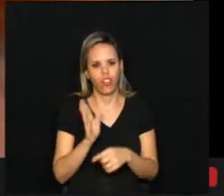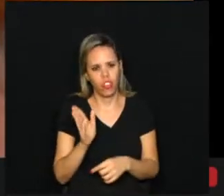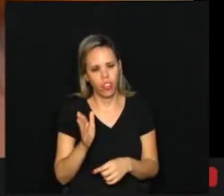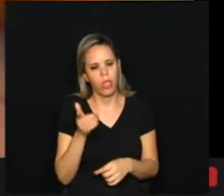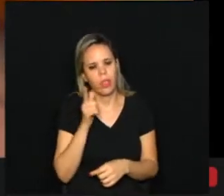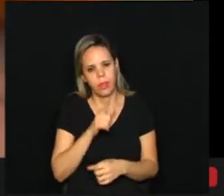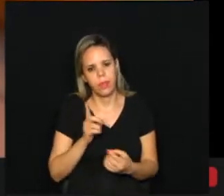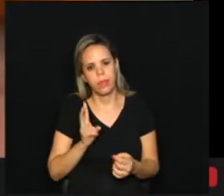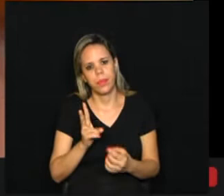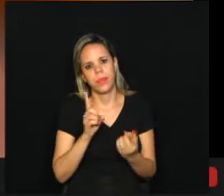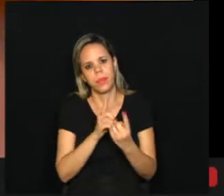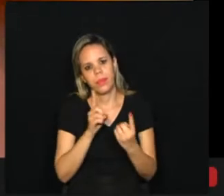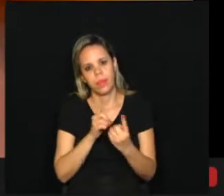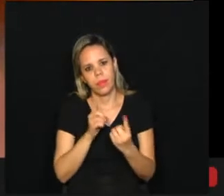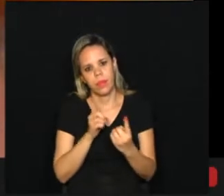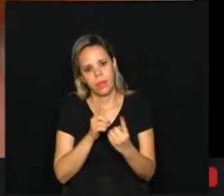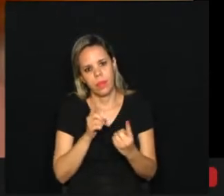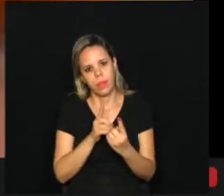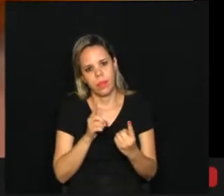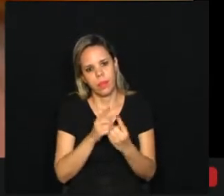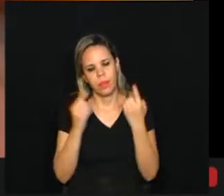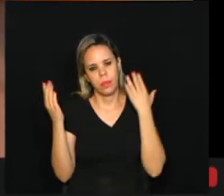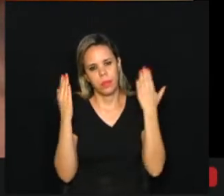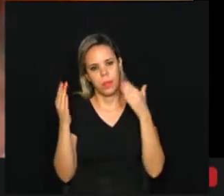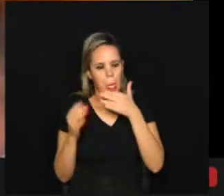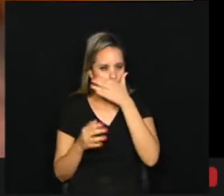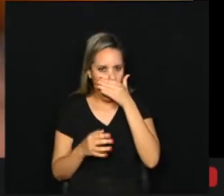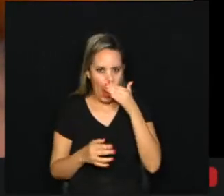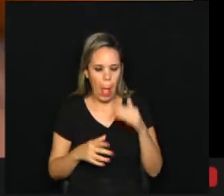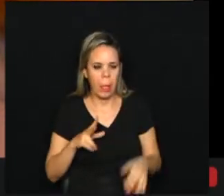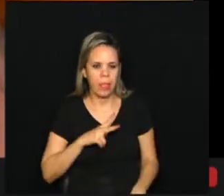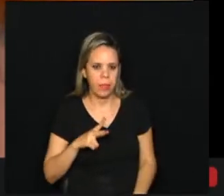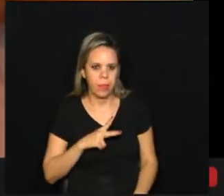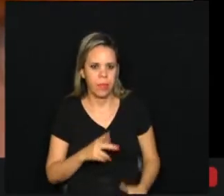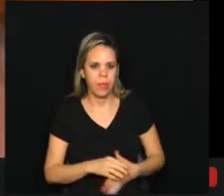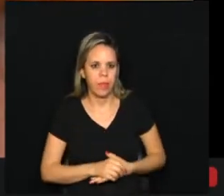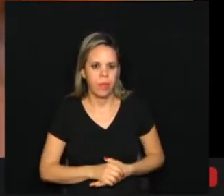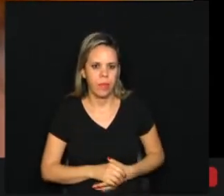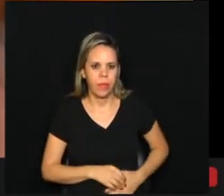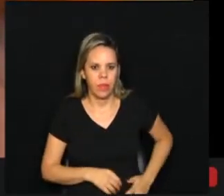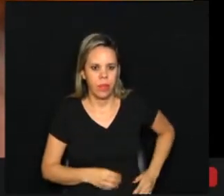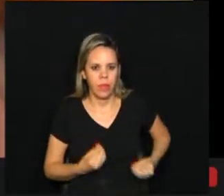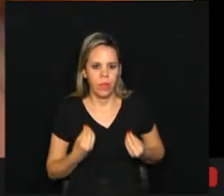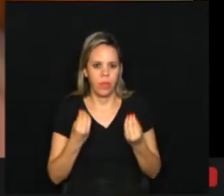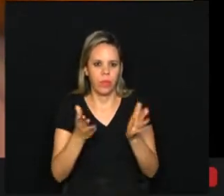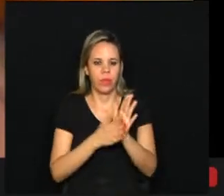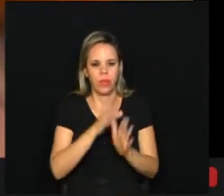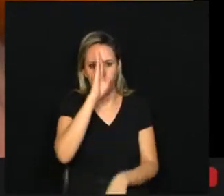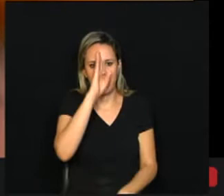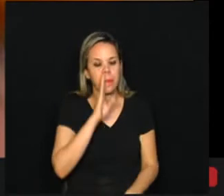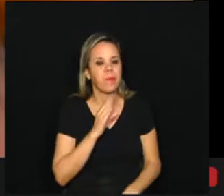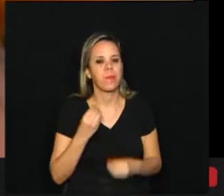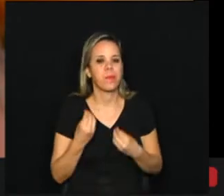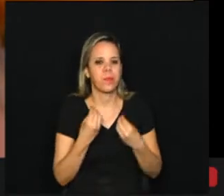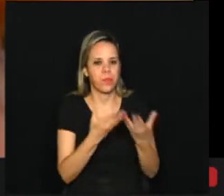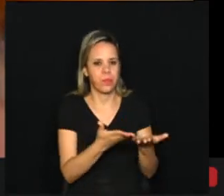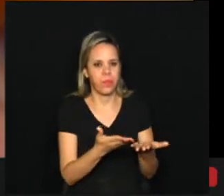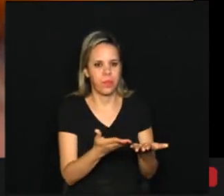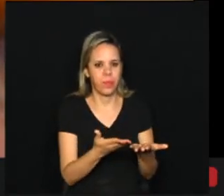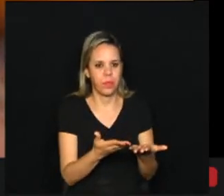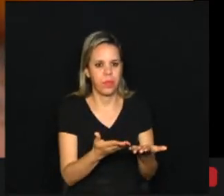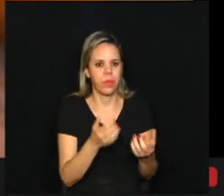está sendo atendido, por um psicólogo particular que ofereceu gratuitamente para ele